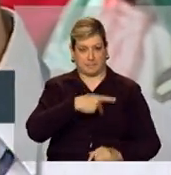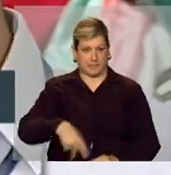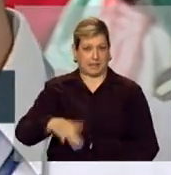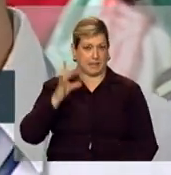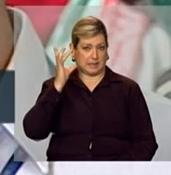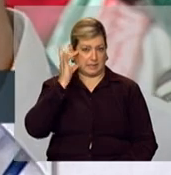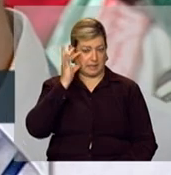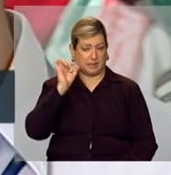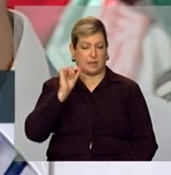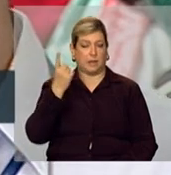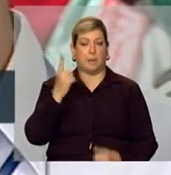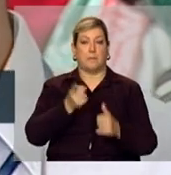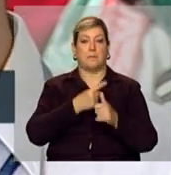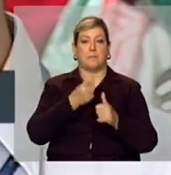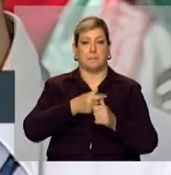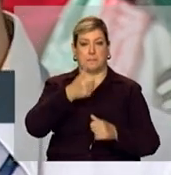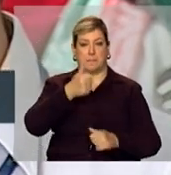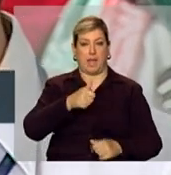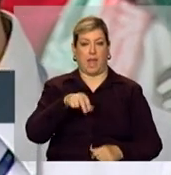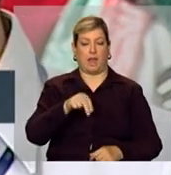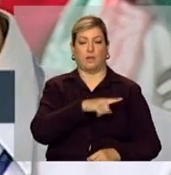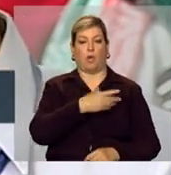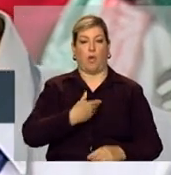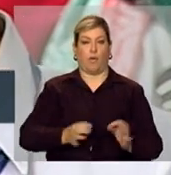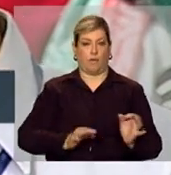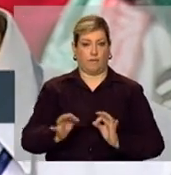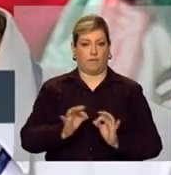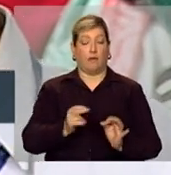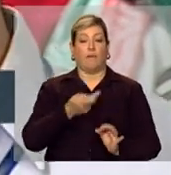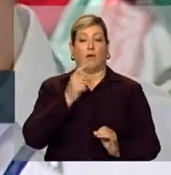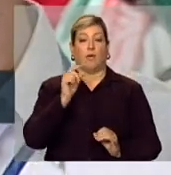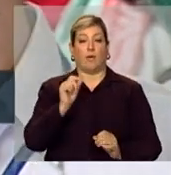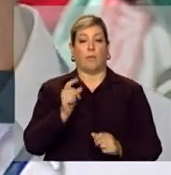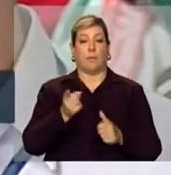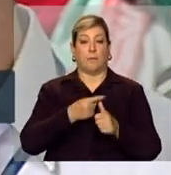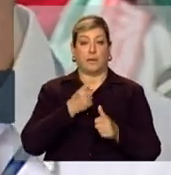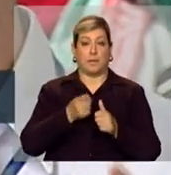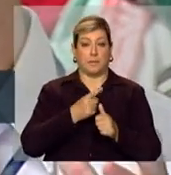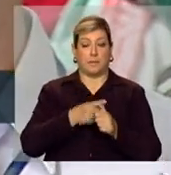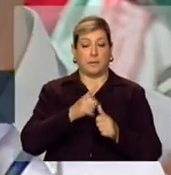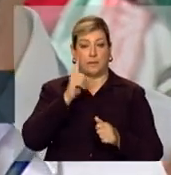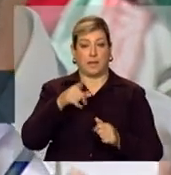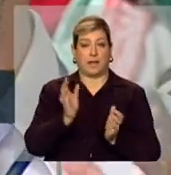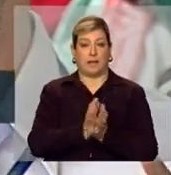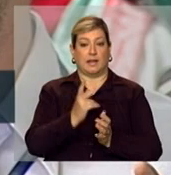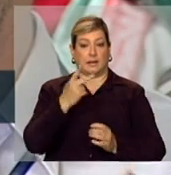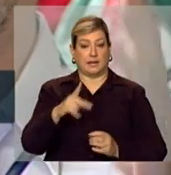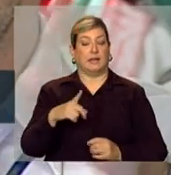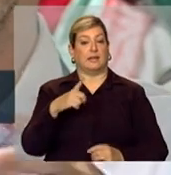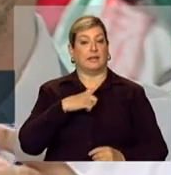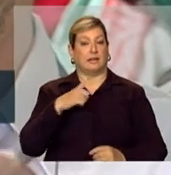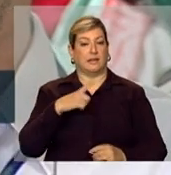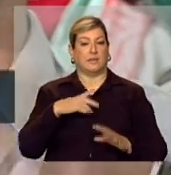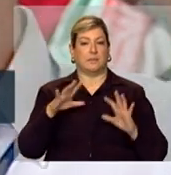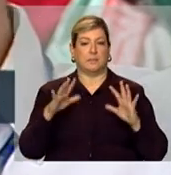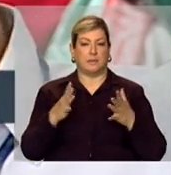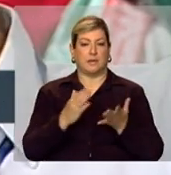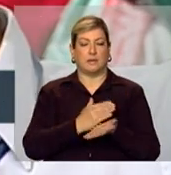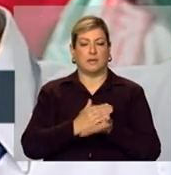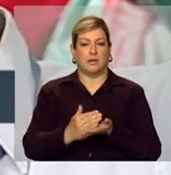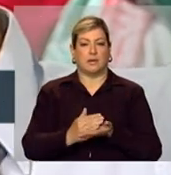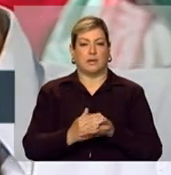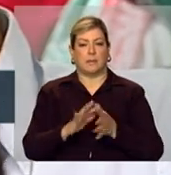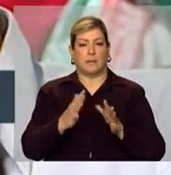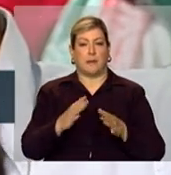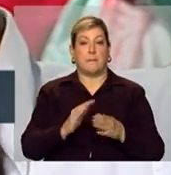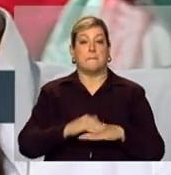Dilma e no no primeiro ano do governo dela se falava que o primeiro mandato dela tinha o potencial de crescer em média mais do que os